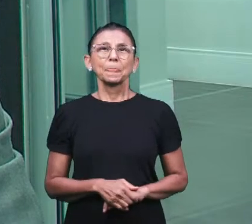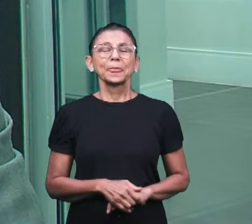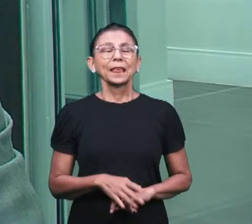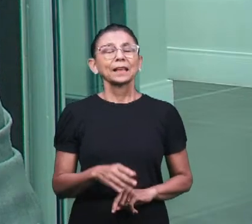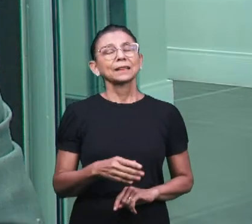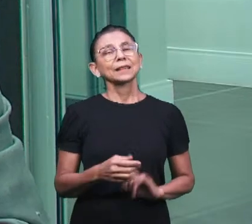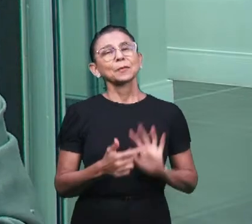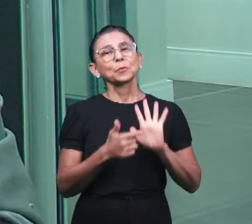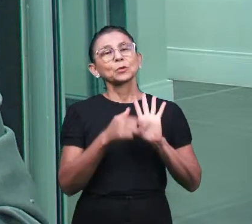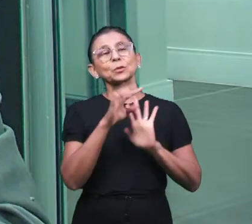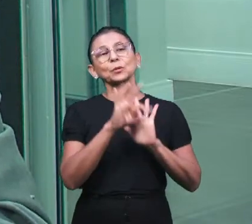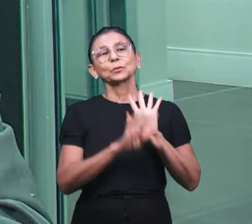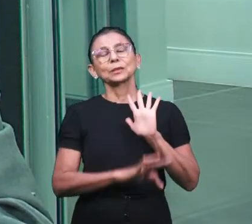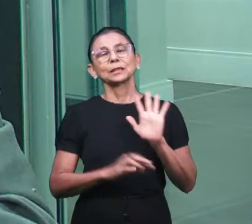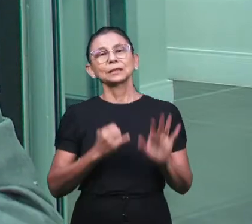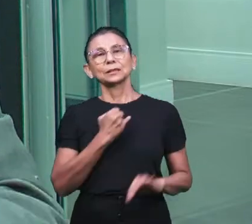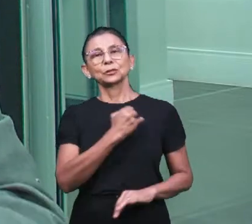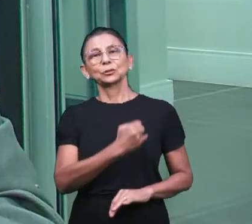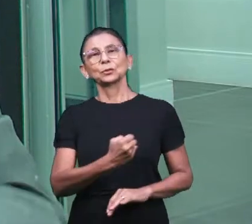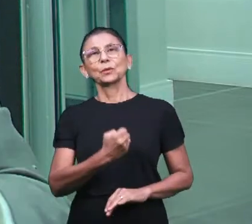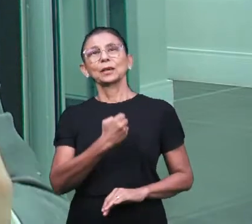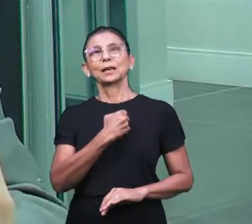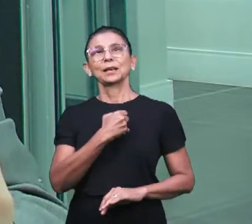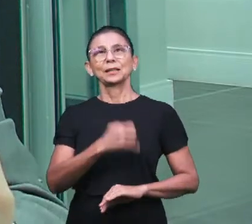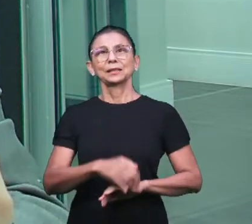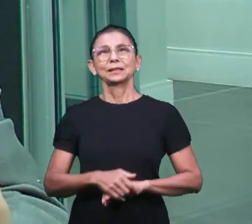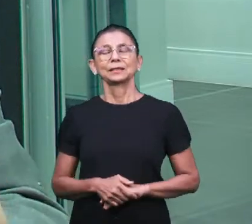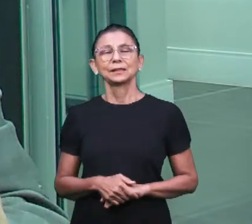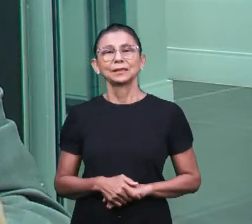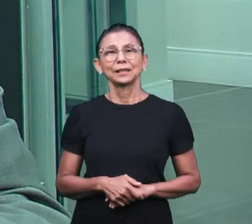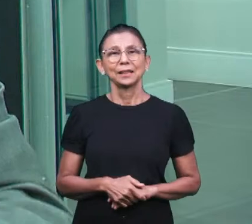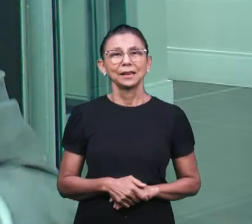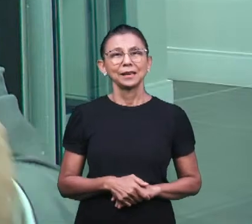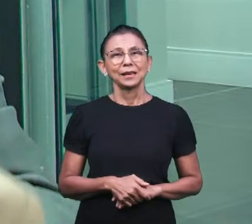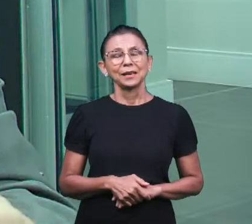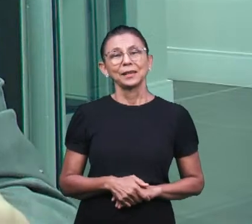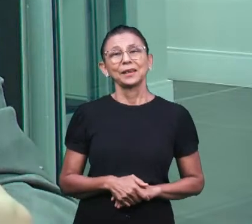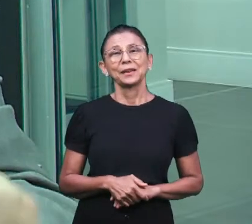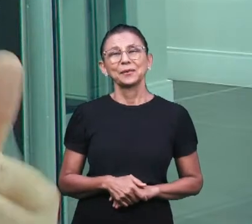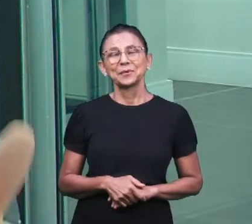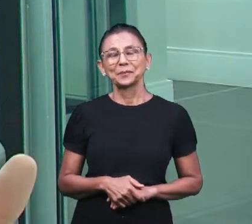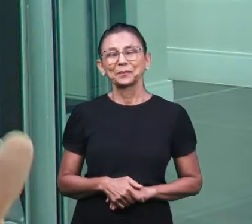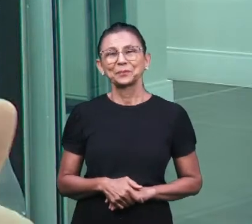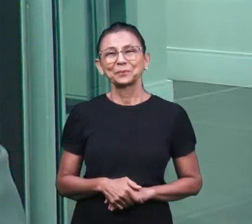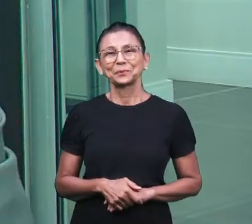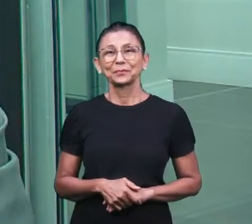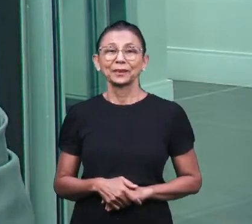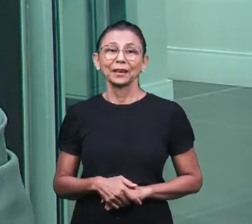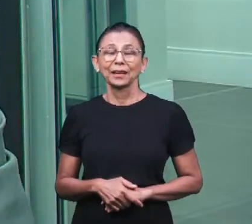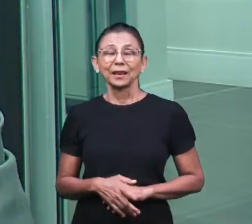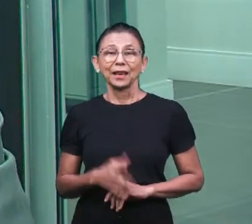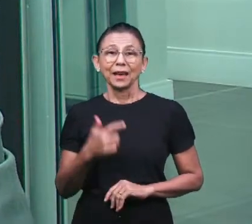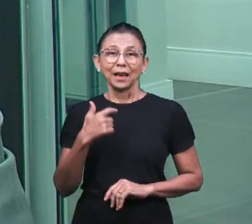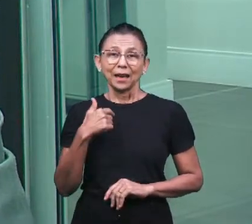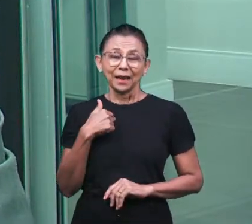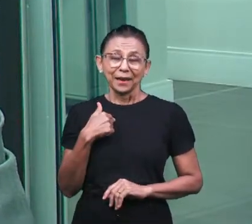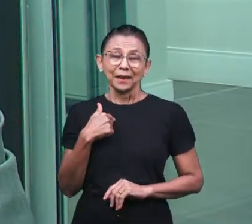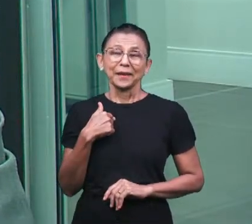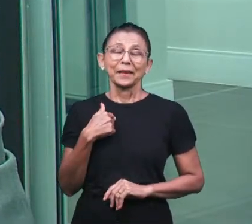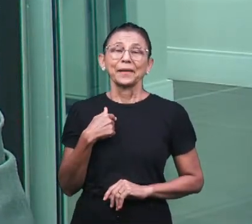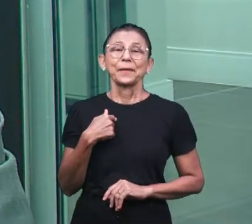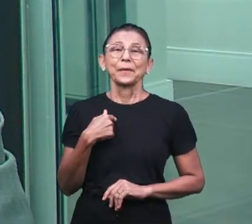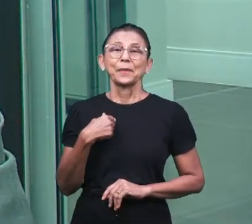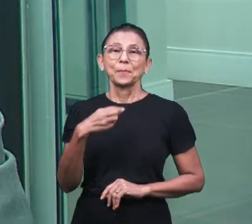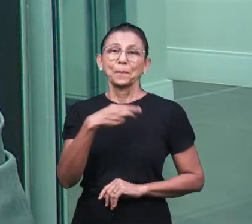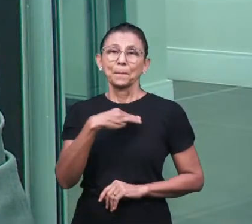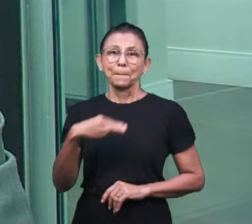assim, lá em João, ele diz assim: eu era mestre, era mestre de Israel e não sabia. Ou seja,